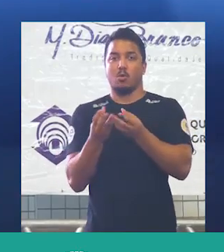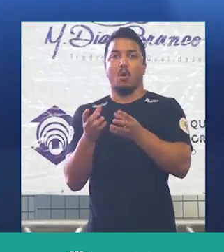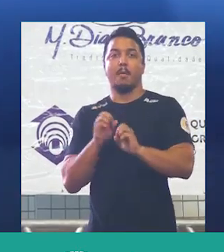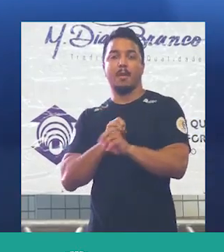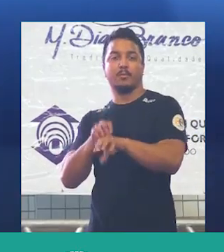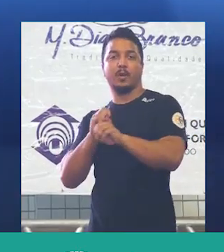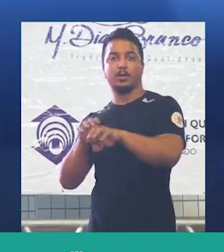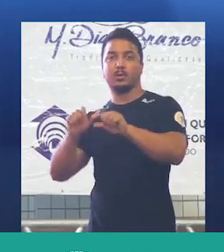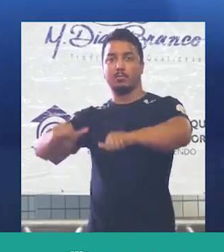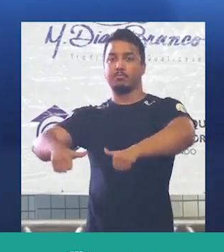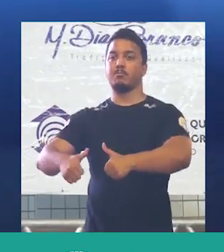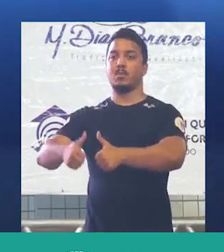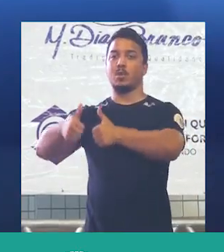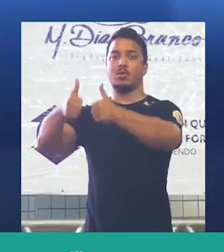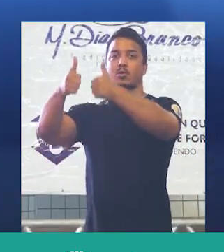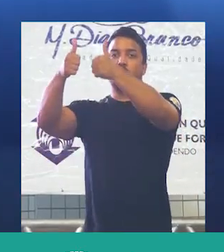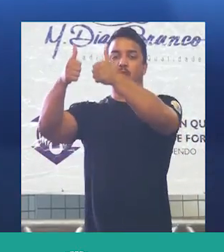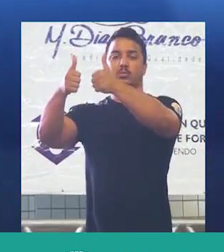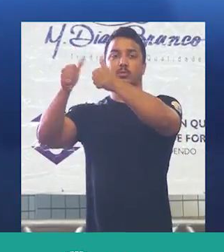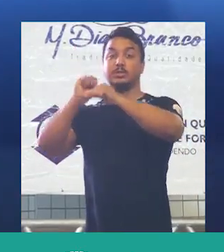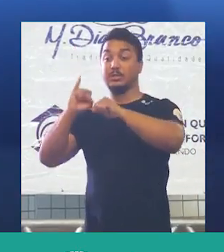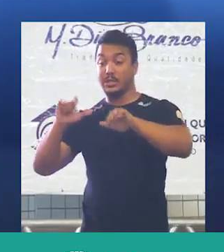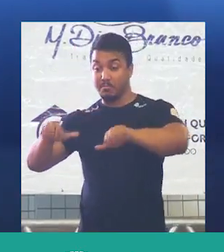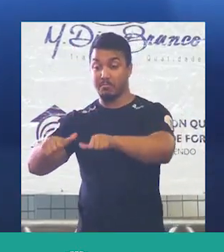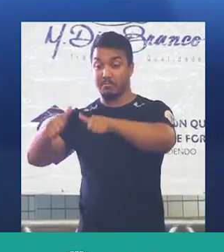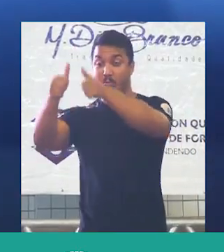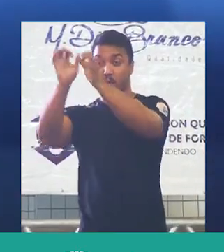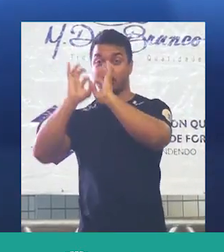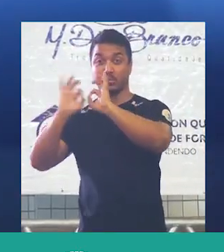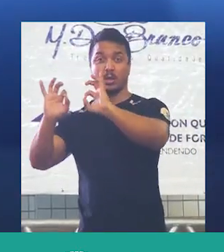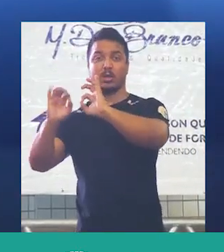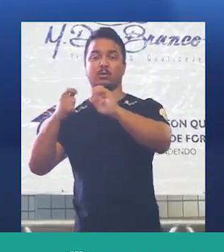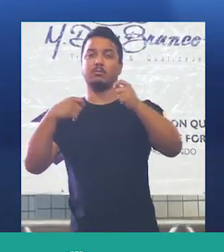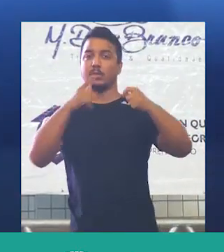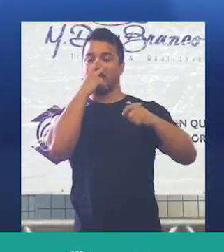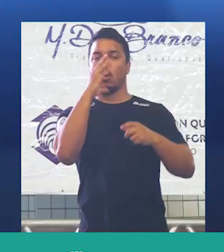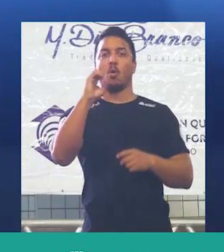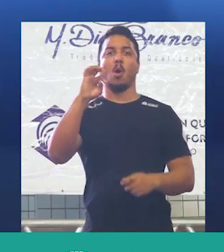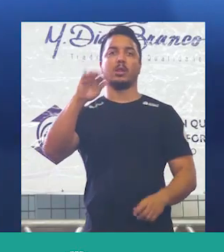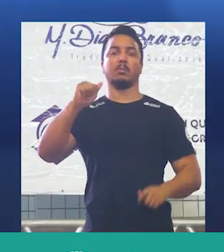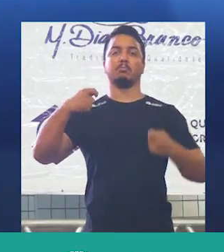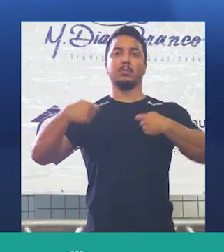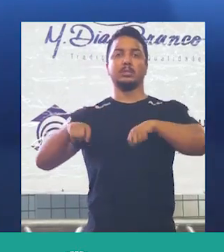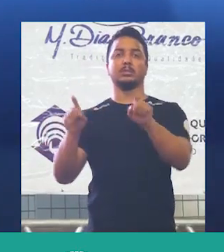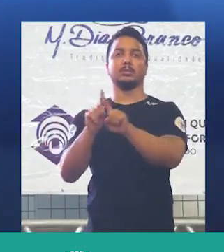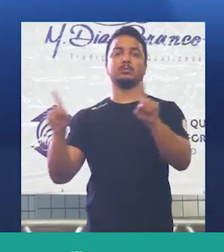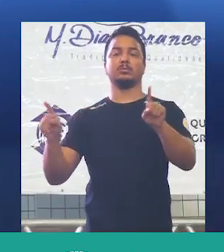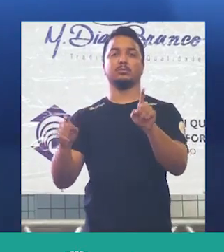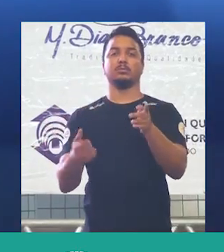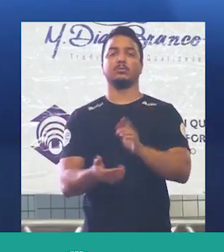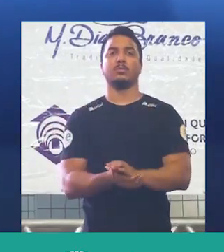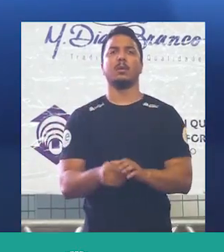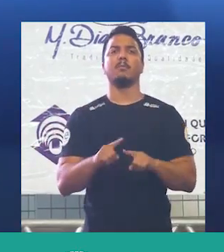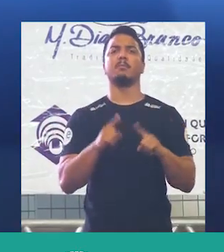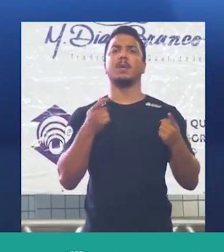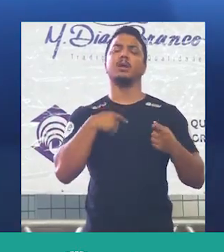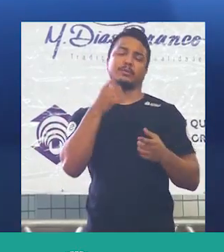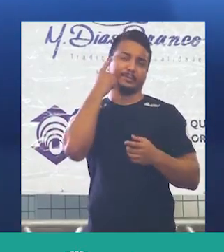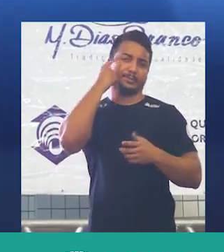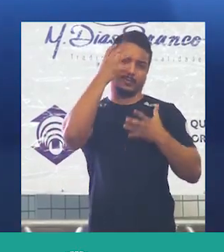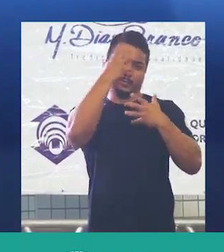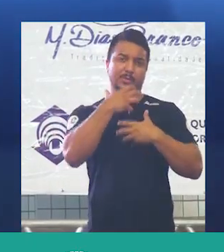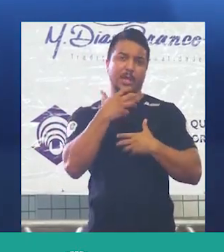a mesma condição de igualdade, você não vai ter necessidade então de um sistema de cotas. Agora vamos ser sinceros,